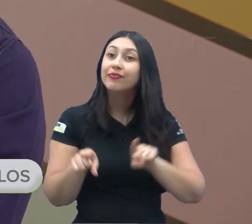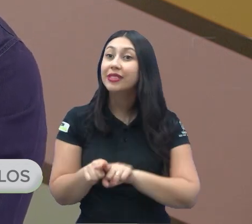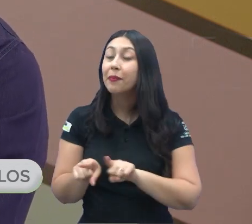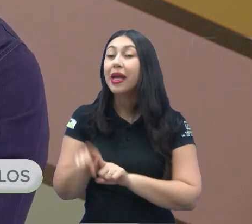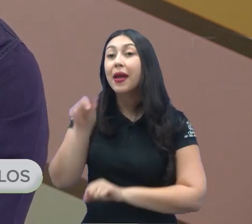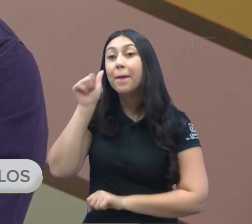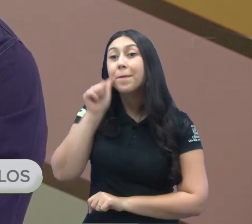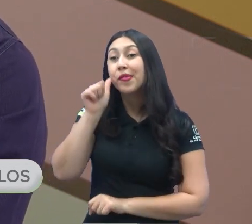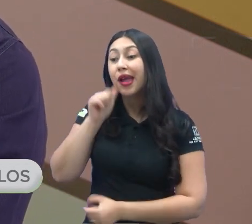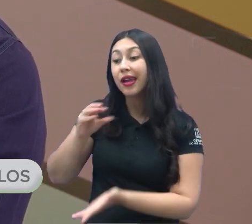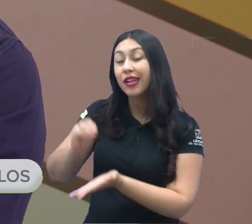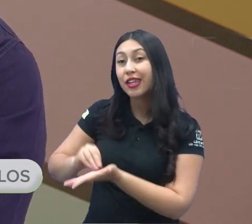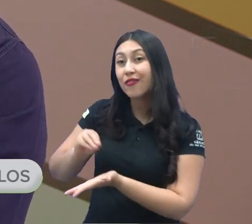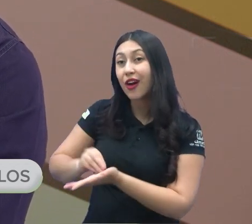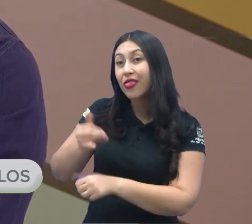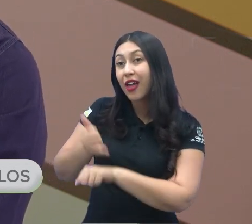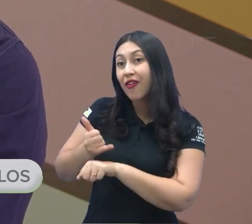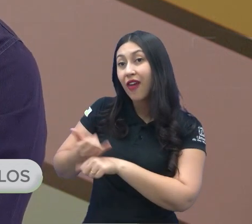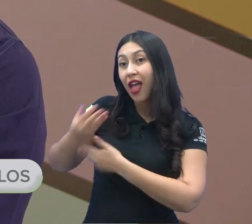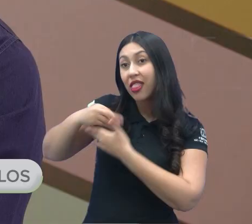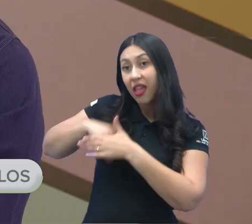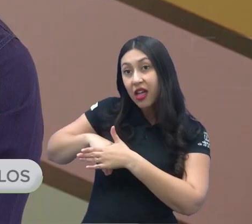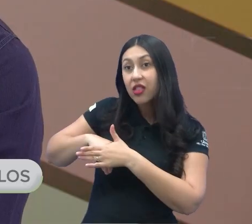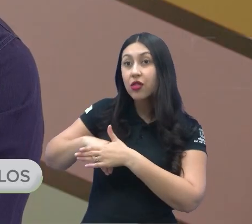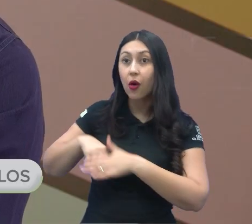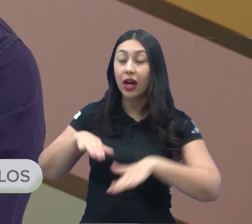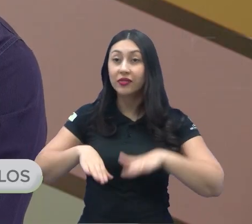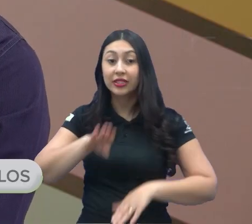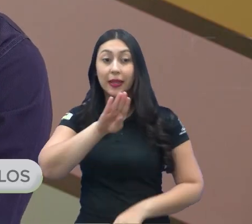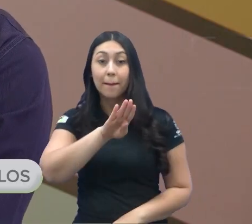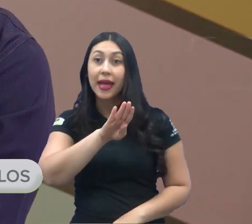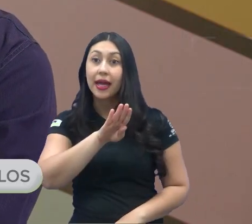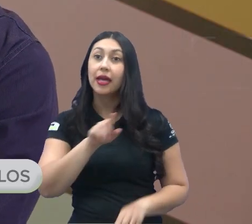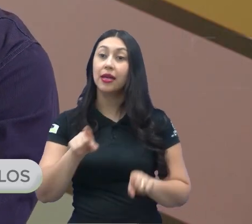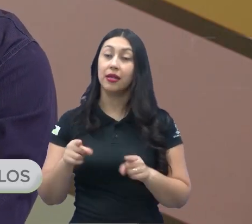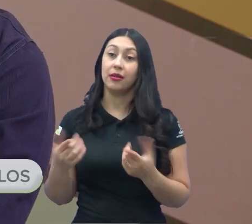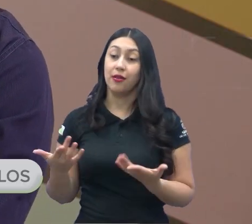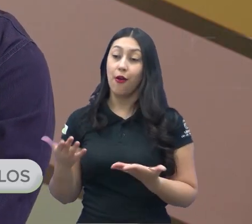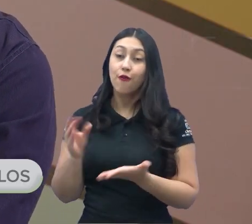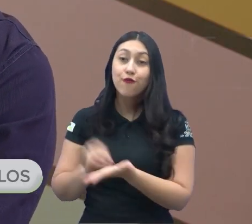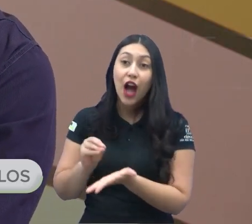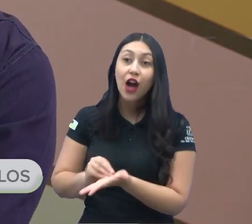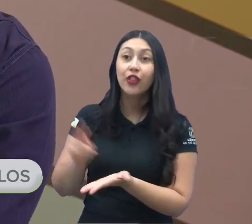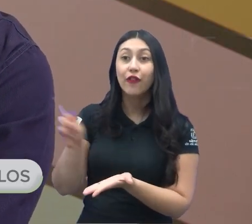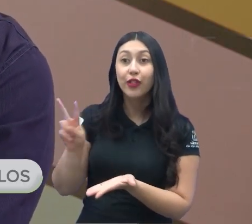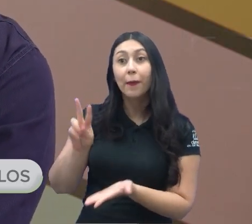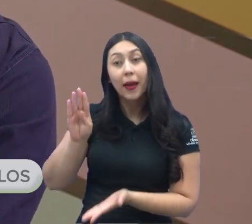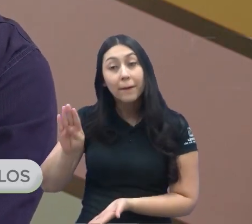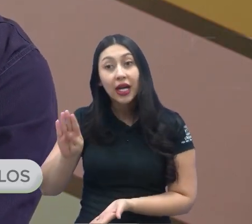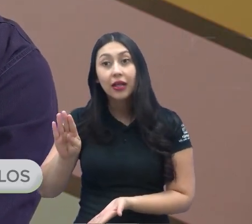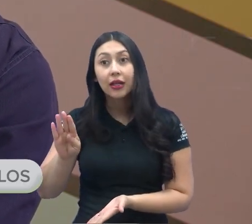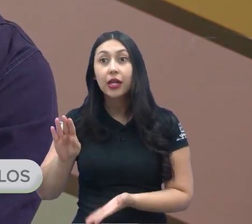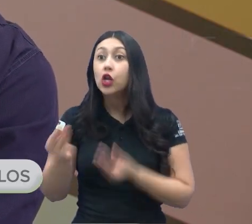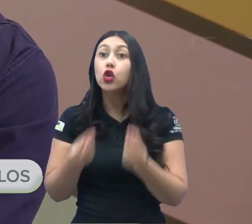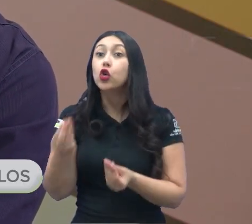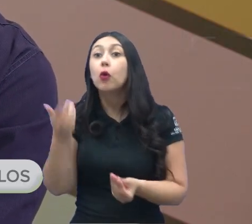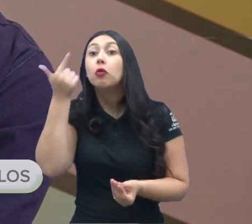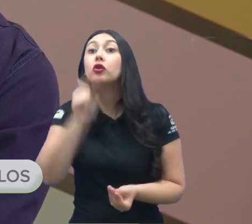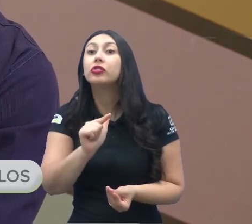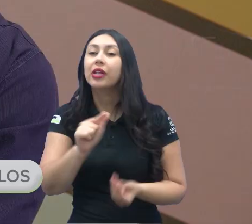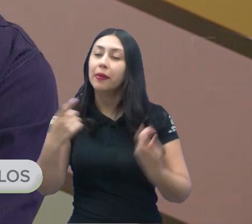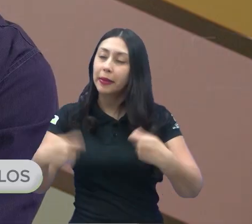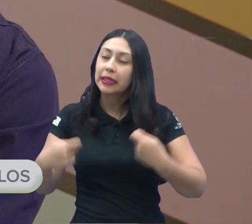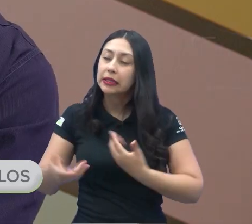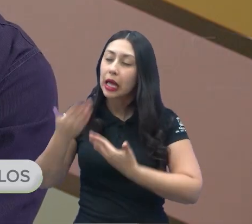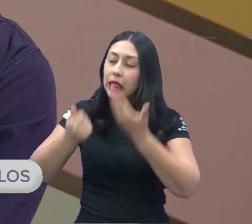de ferro, algumas vitaminas do complexo B, como B12, B9, que a gente vai encontrar a principal fonte na alimentação. Então, partindo desse